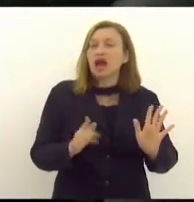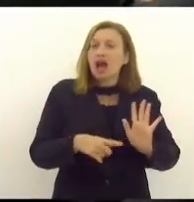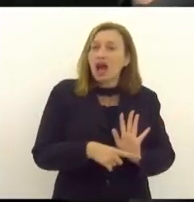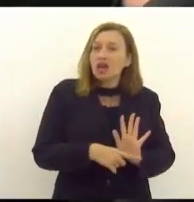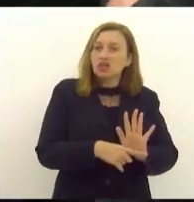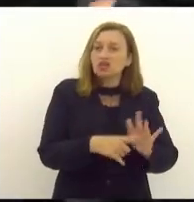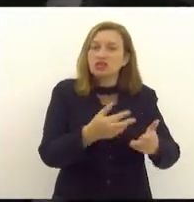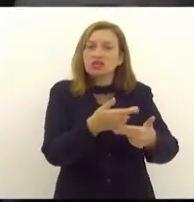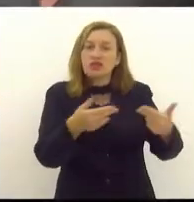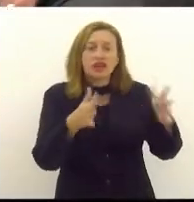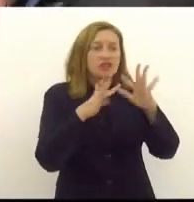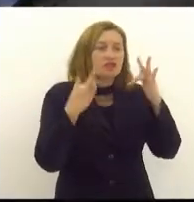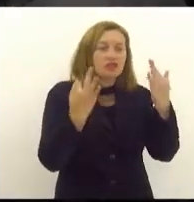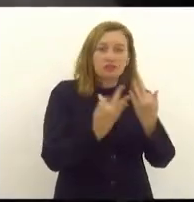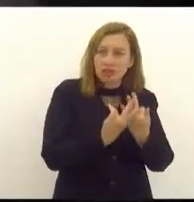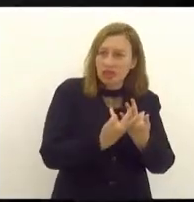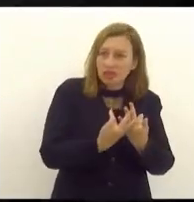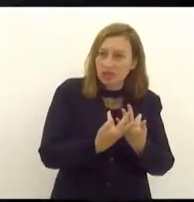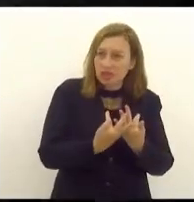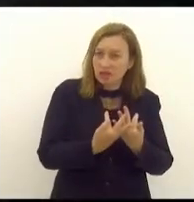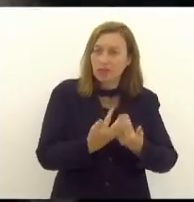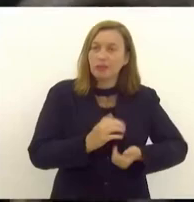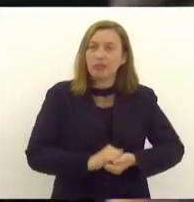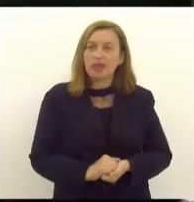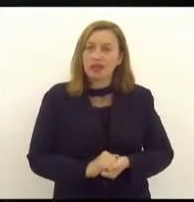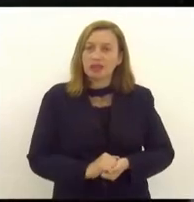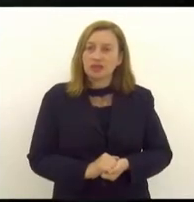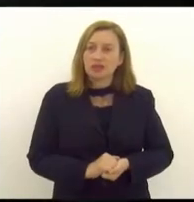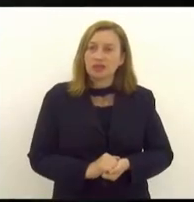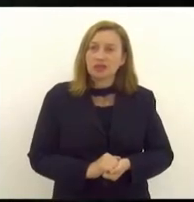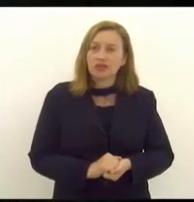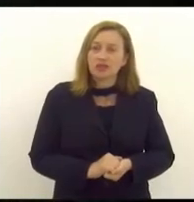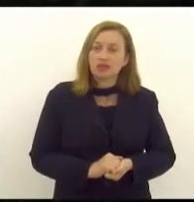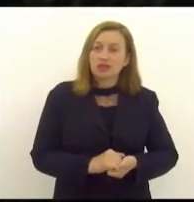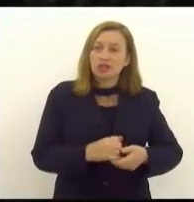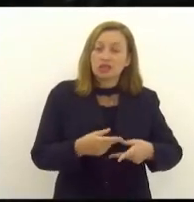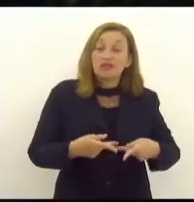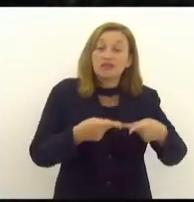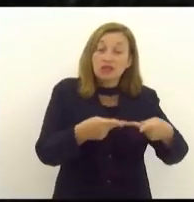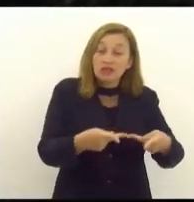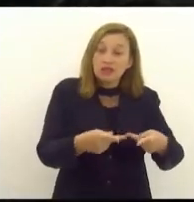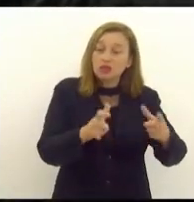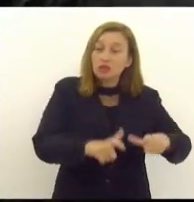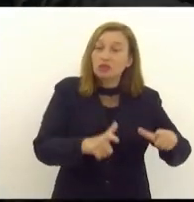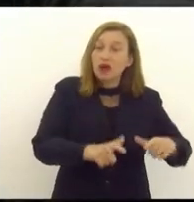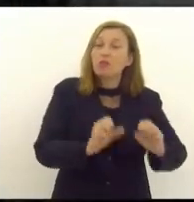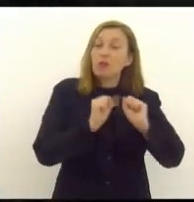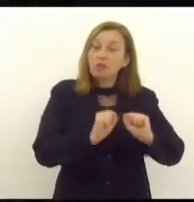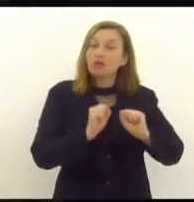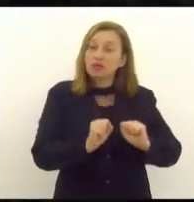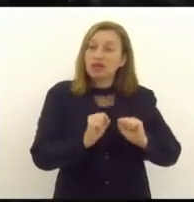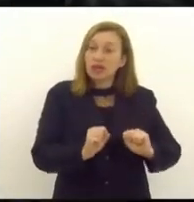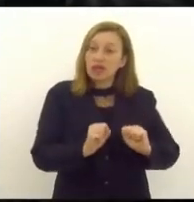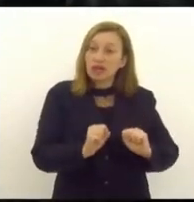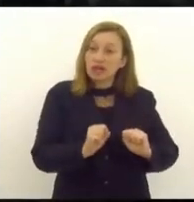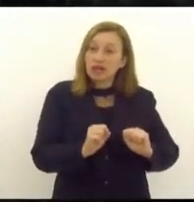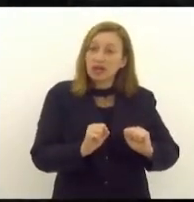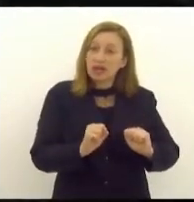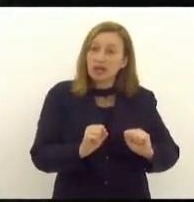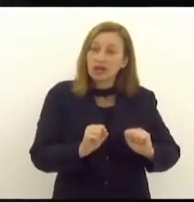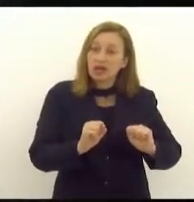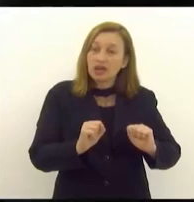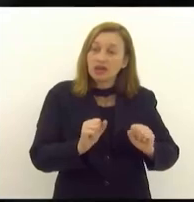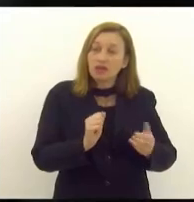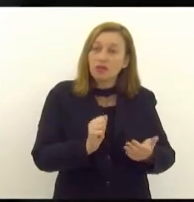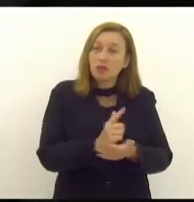inúmeras famílias que sai toda região para poder participar e prestigiar a feira livre